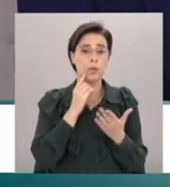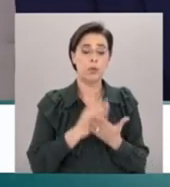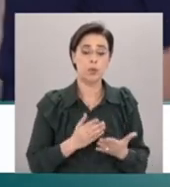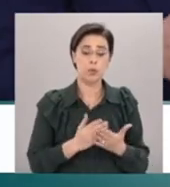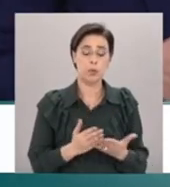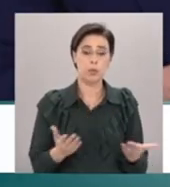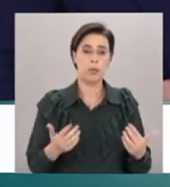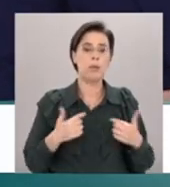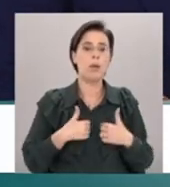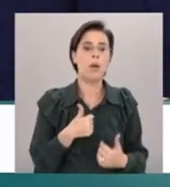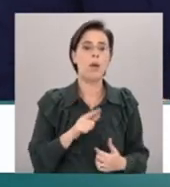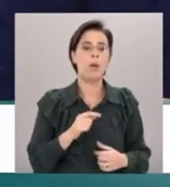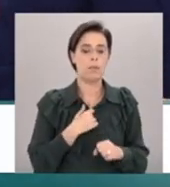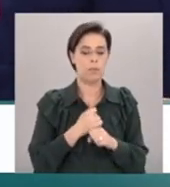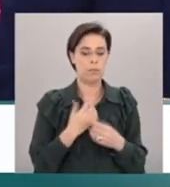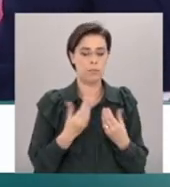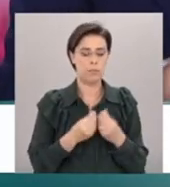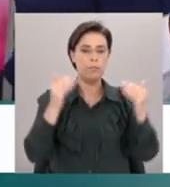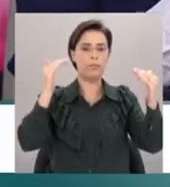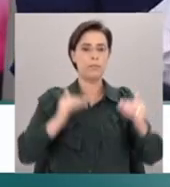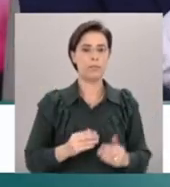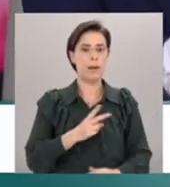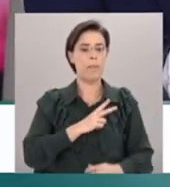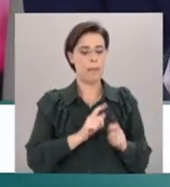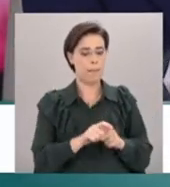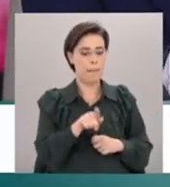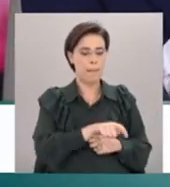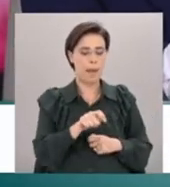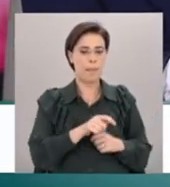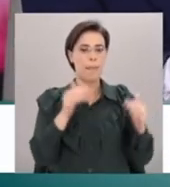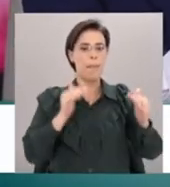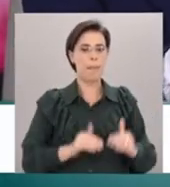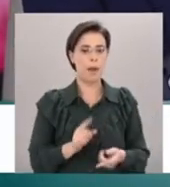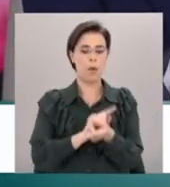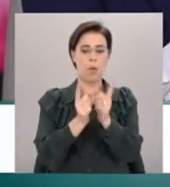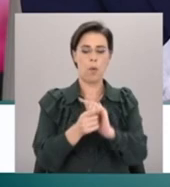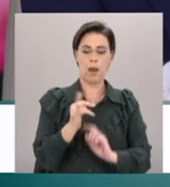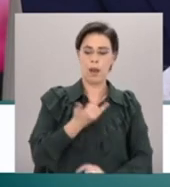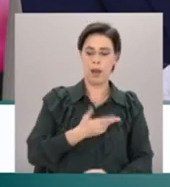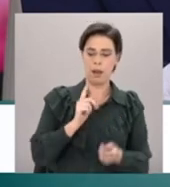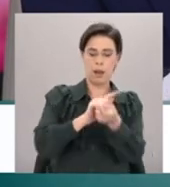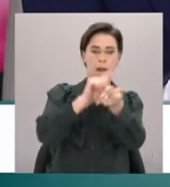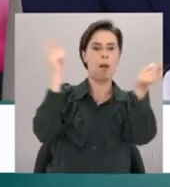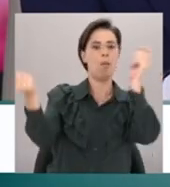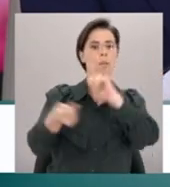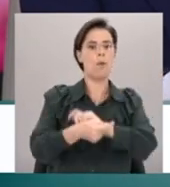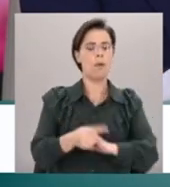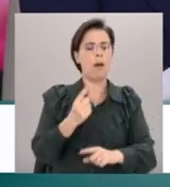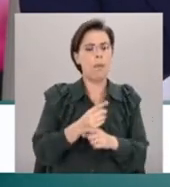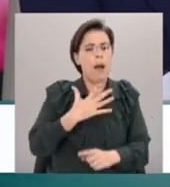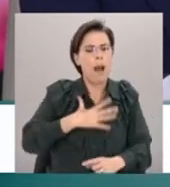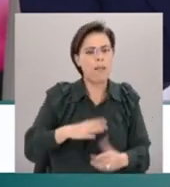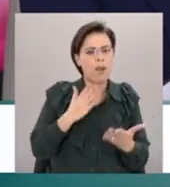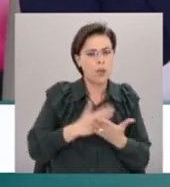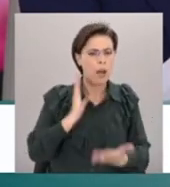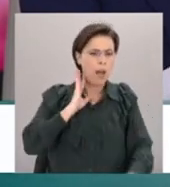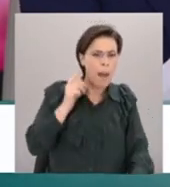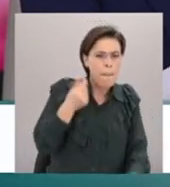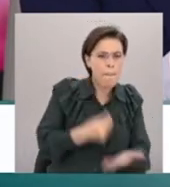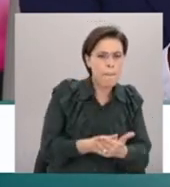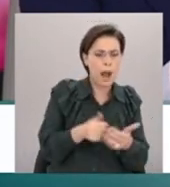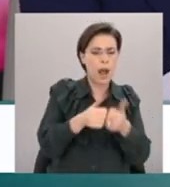estudos. Nós no Bloco trabalhámos para descer as propinas. A Iniciativa Liberal não só quer reverter esse processo, como quer pôr os estudantes a